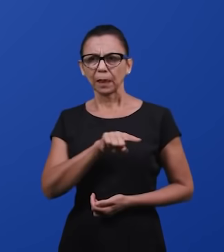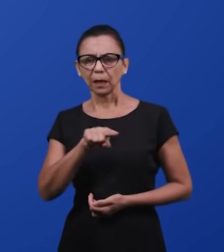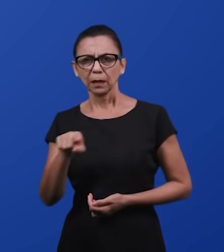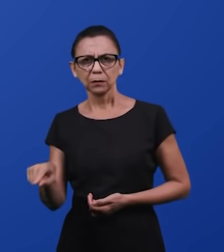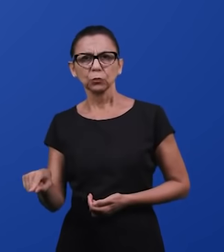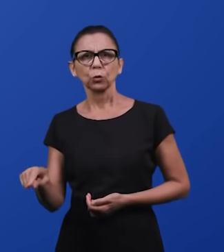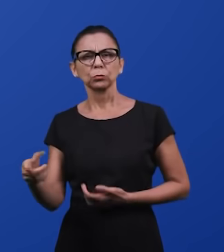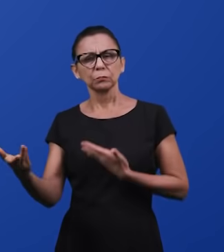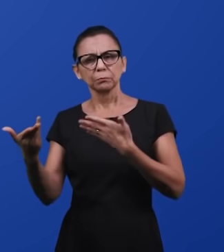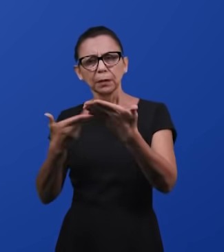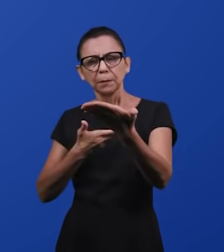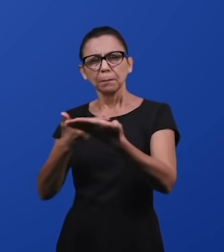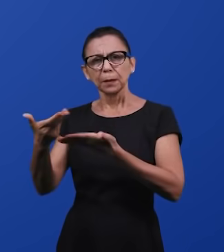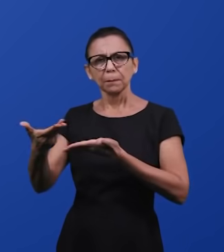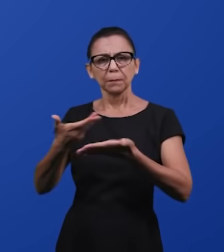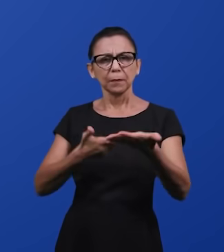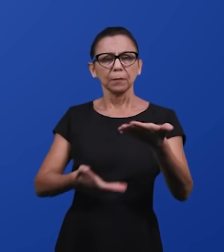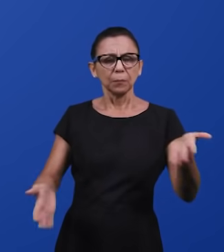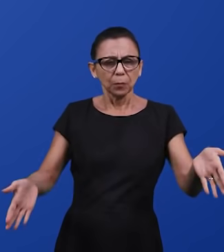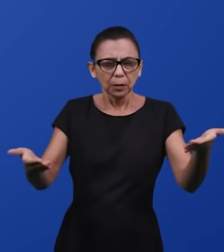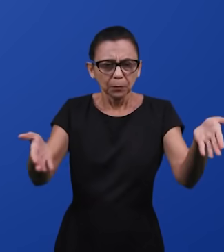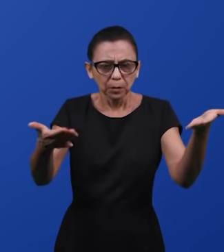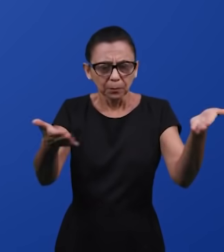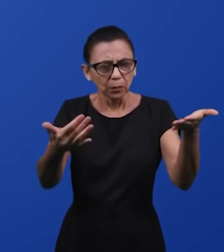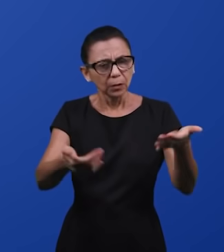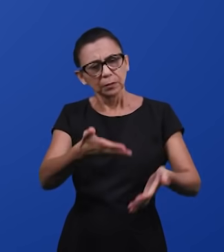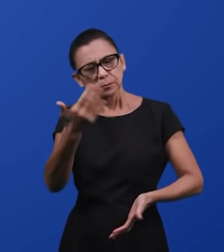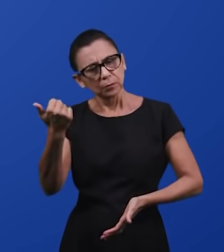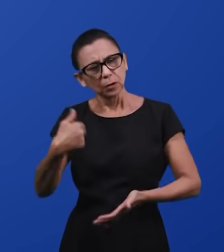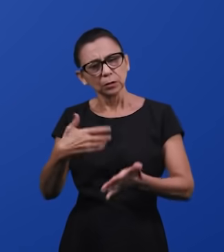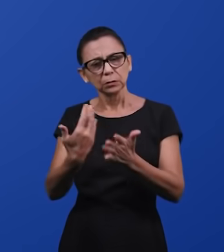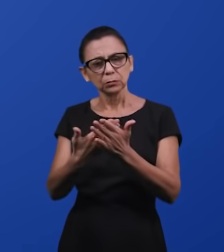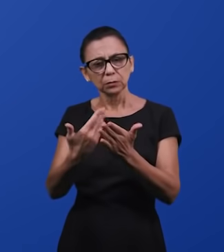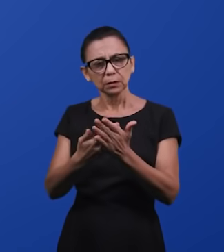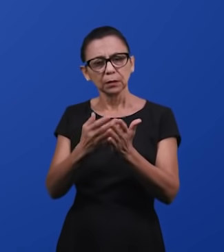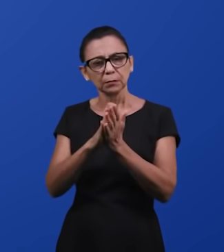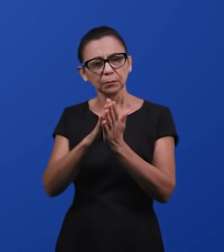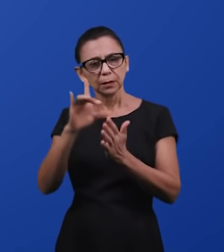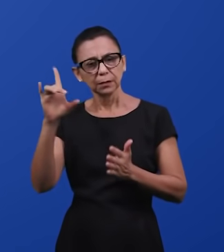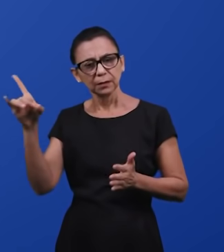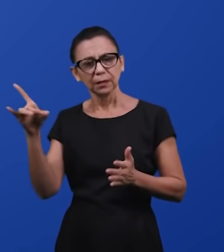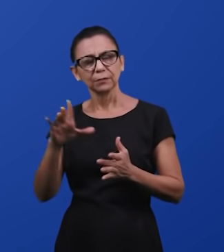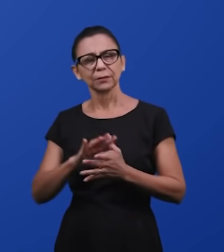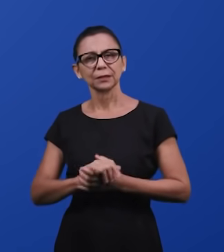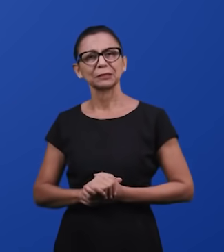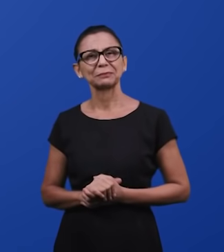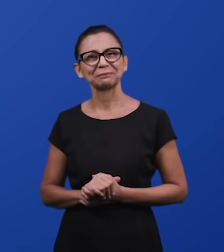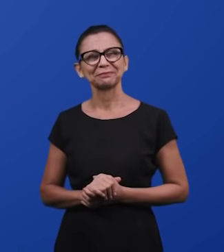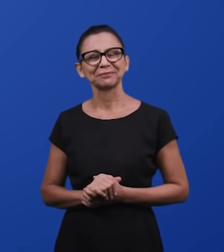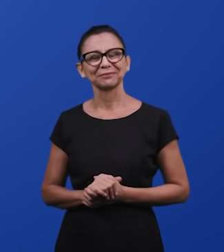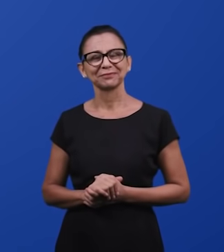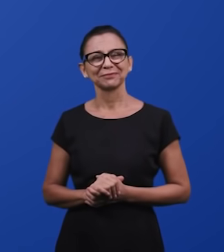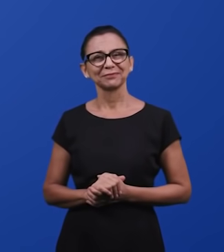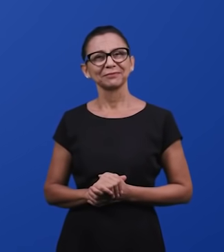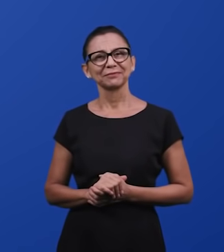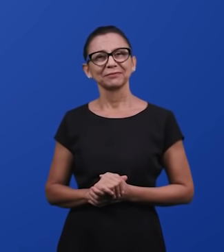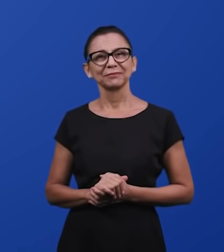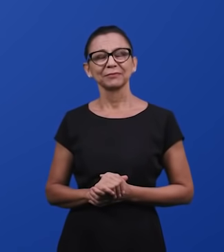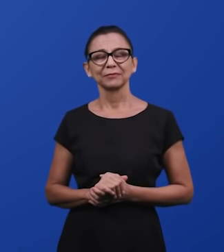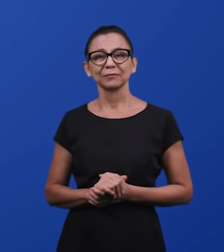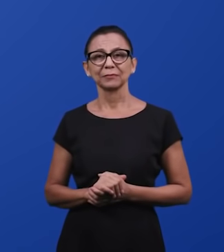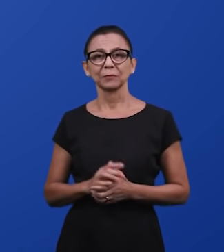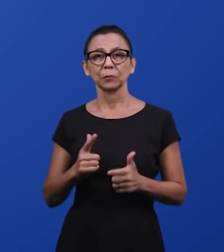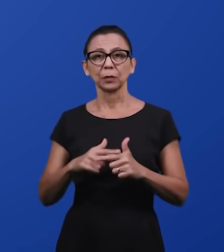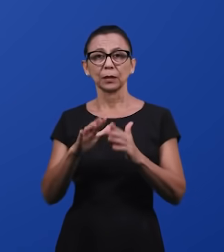têm incentivado outros irmãos para que venham participar conosco, e essa é a nossa experiência, porque nós temos